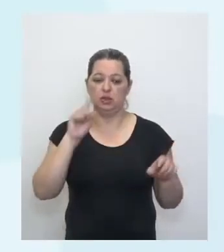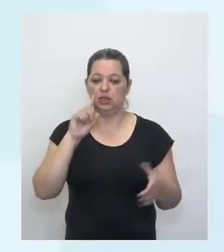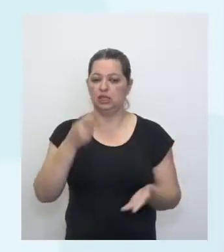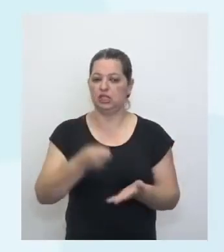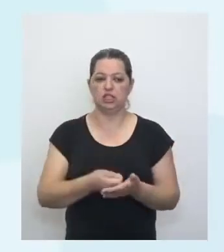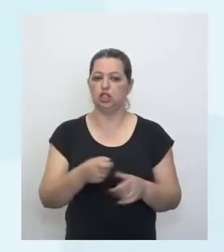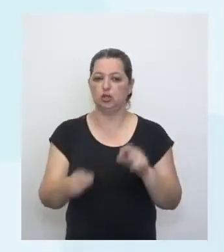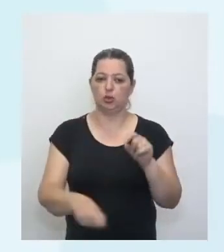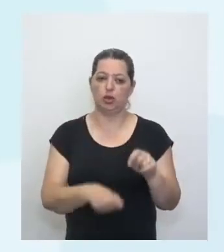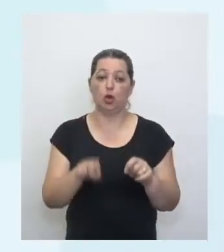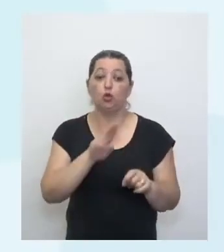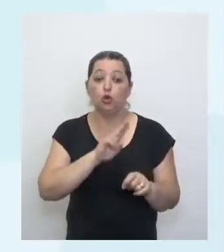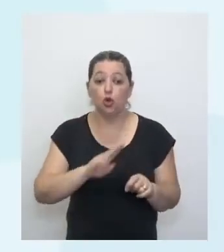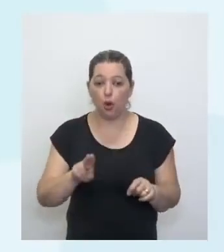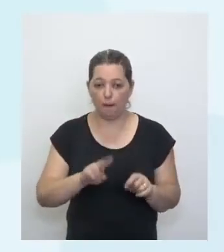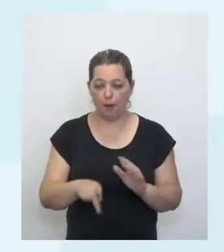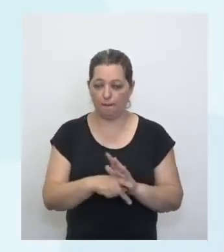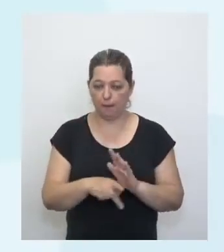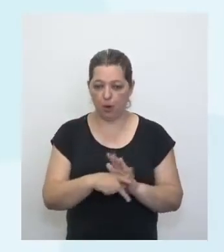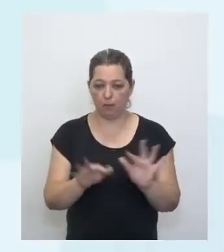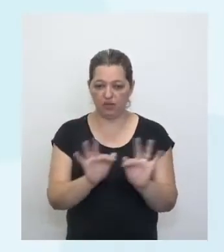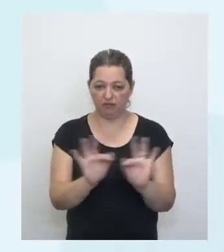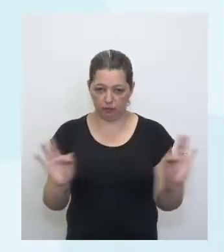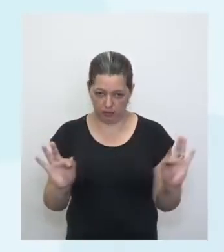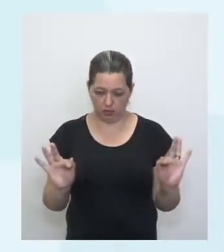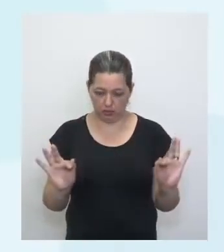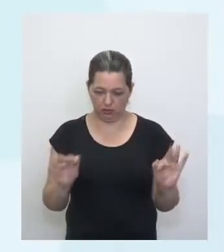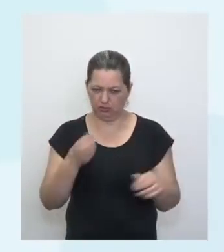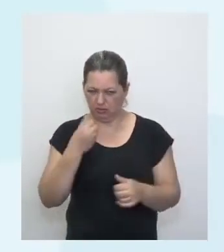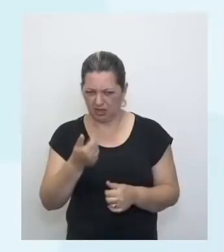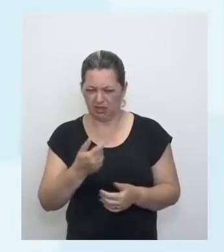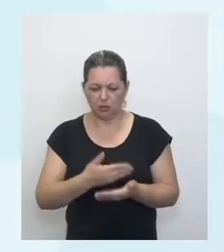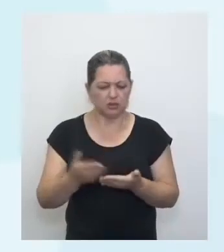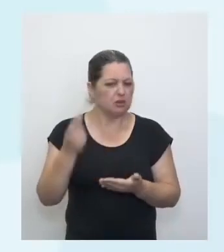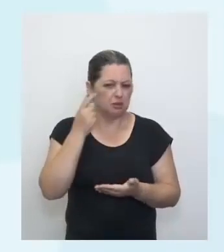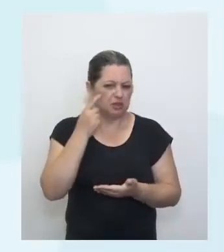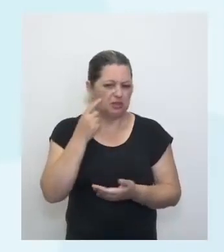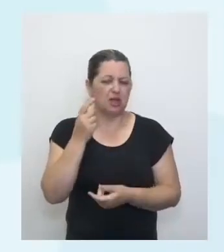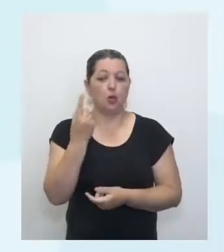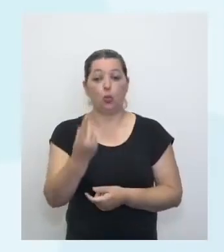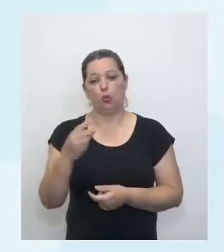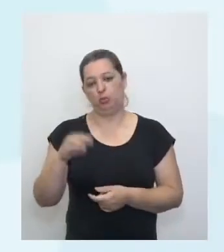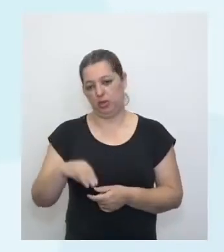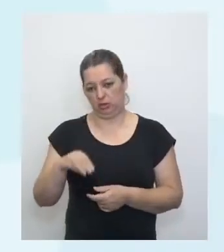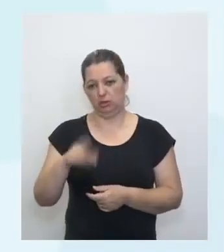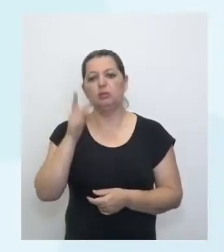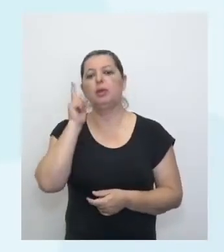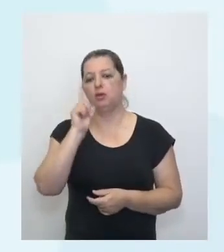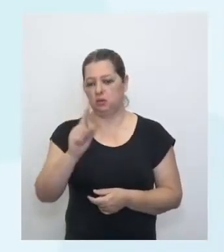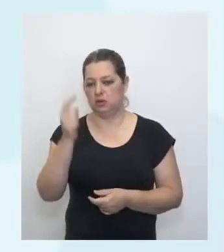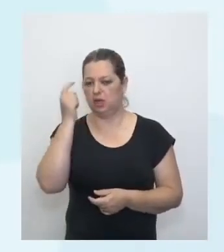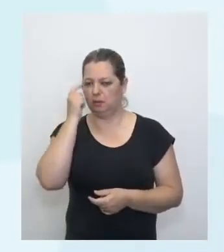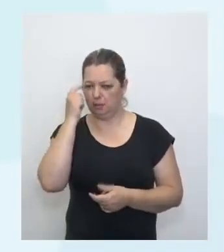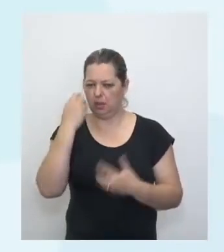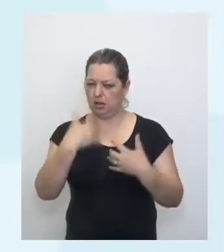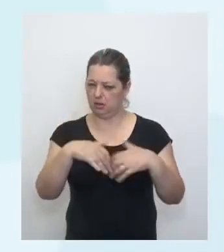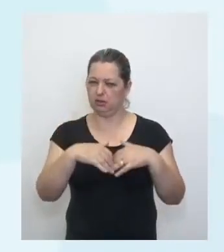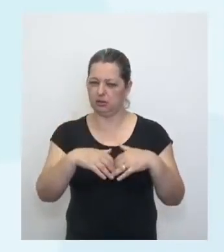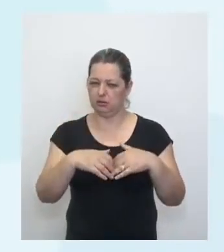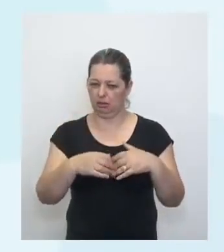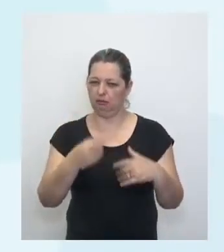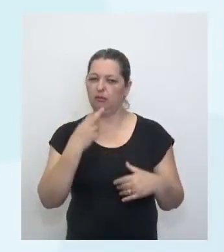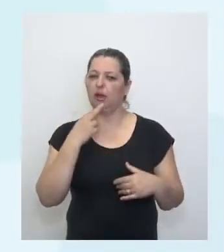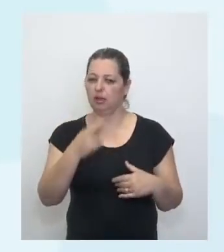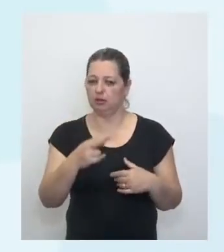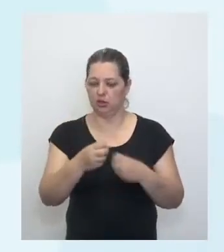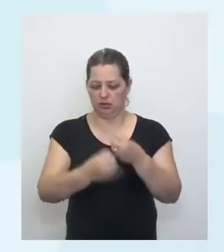o nome dessa função. Tudo bem? Como é só pensar, eu vou dar aí 1 minuto para você conseguir pensar e colocar a resposta para